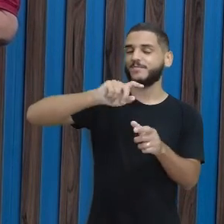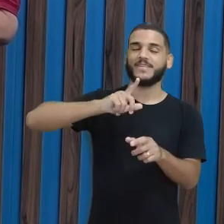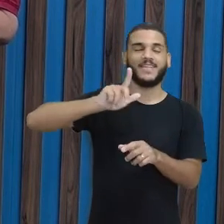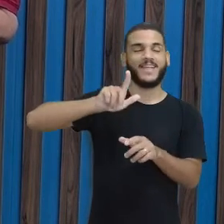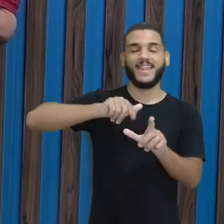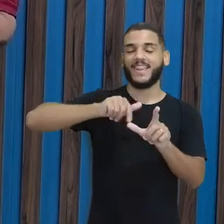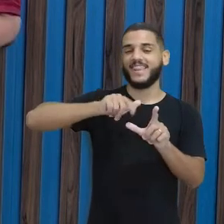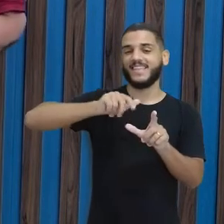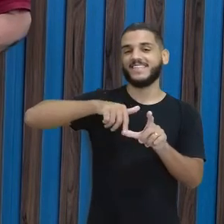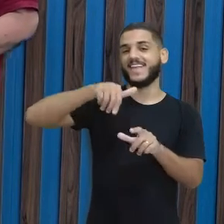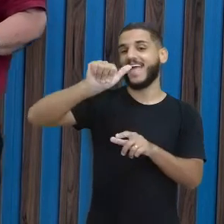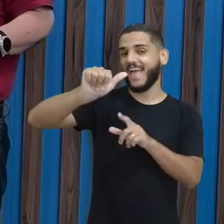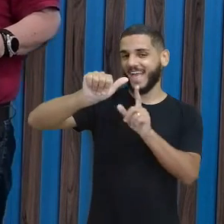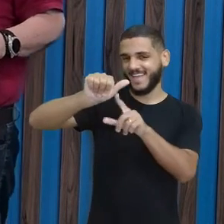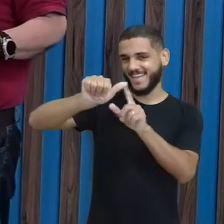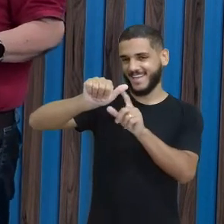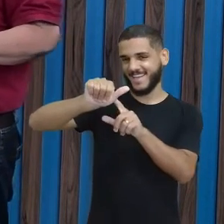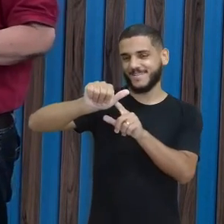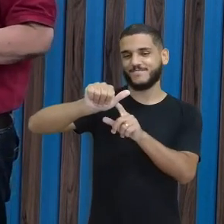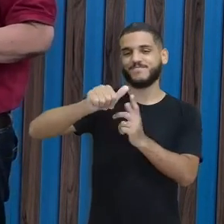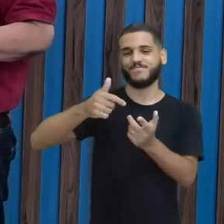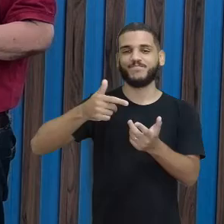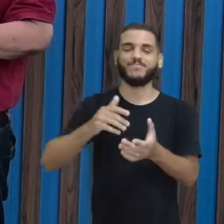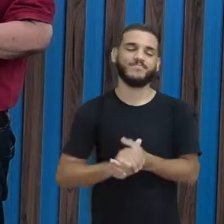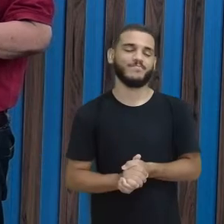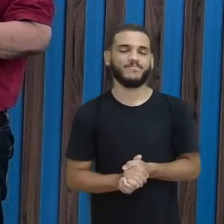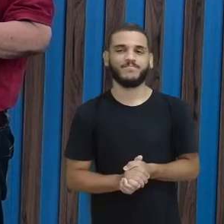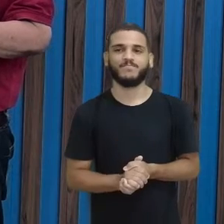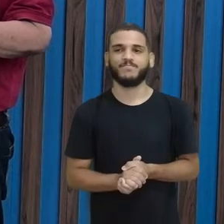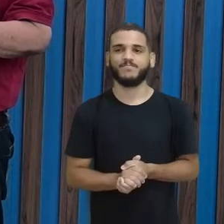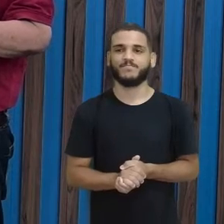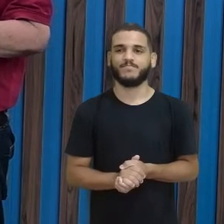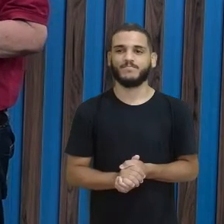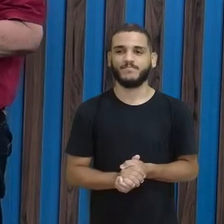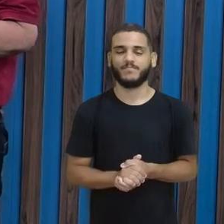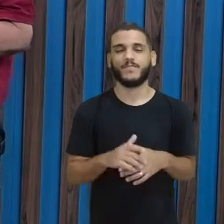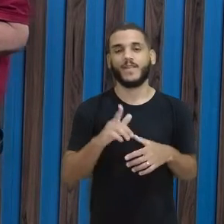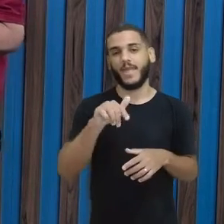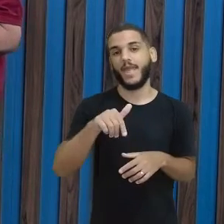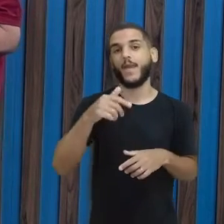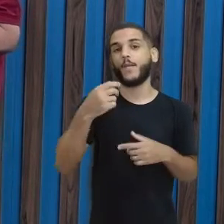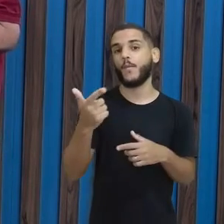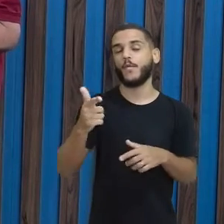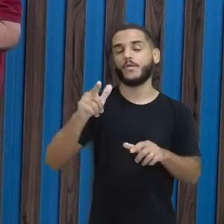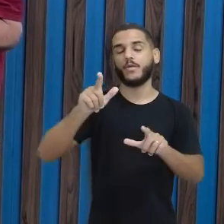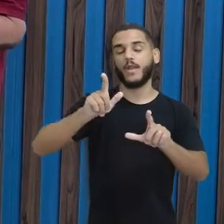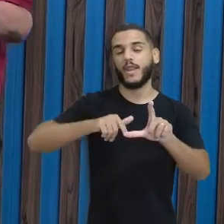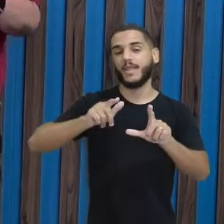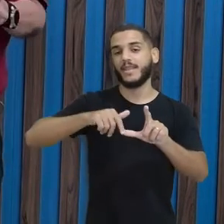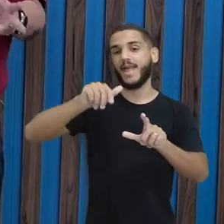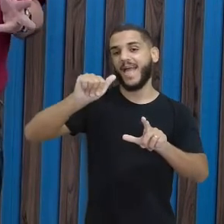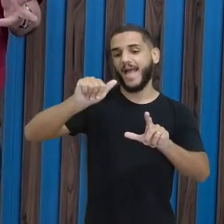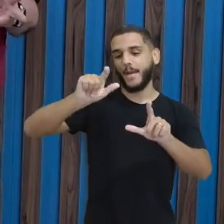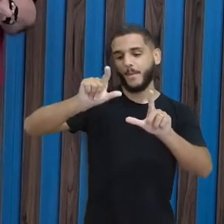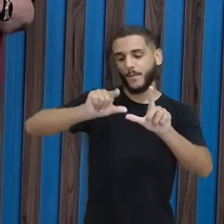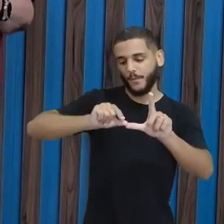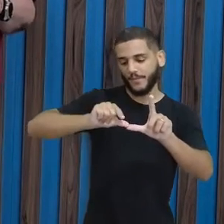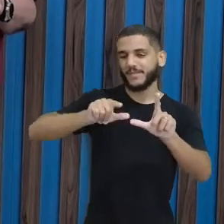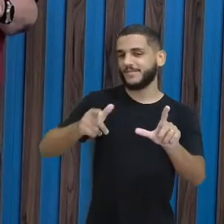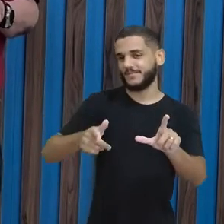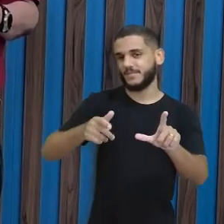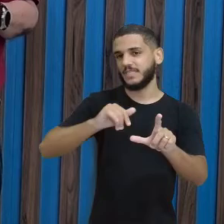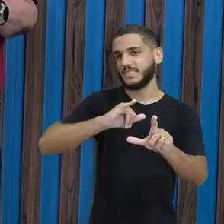domina o azinho. Vamos lá. E o recessivo, Ricardinho? Quando eu falar do recessivo, é o cara que tem essas duas cargas iguais. Se ele